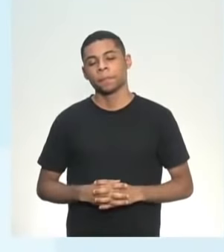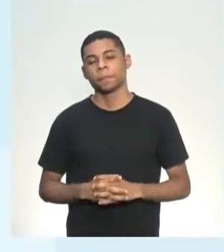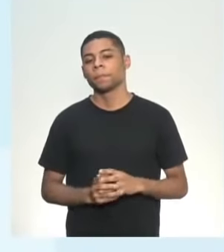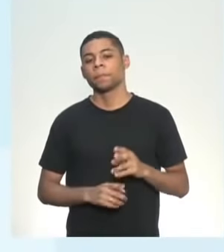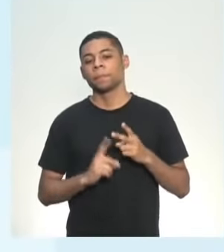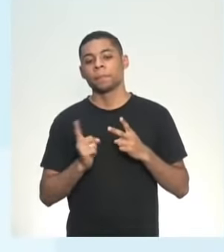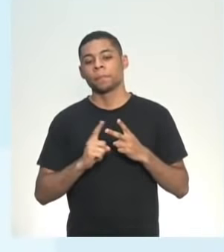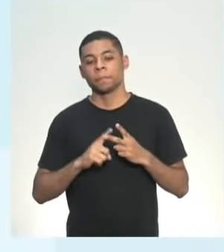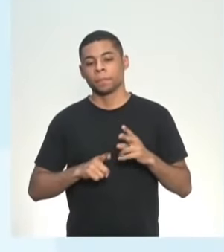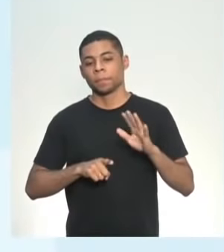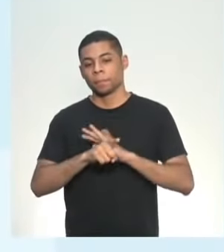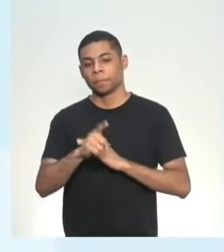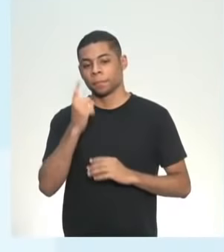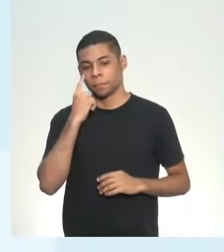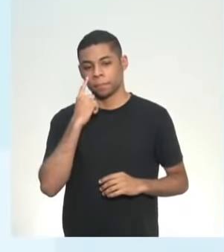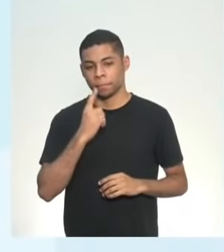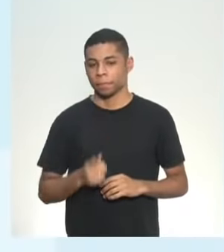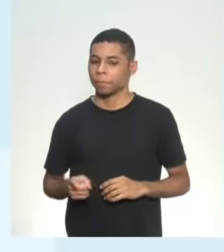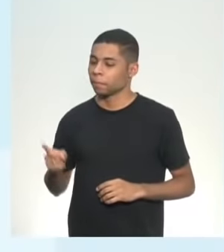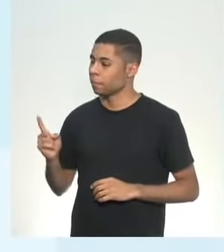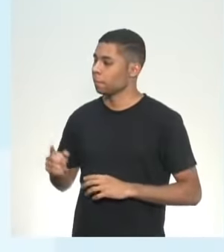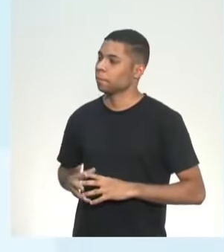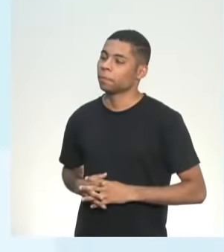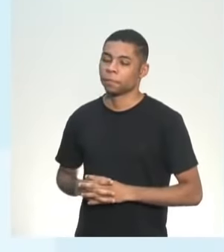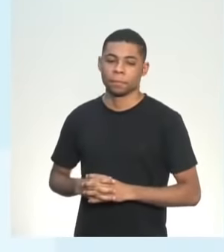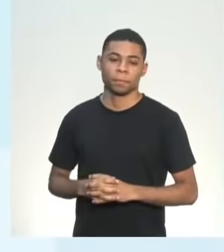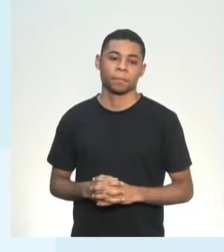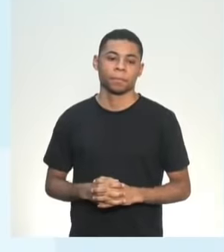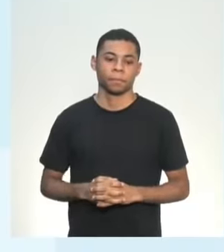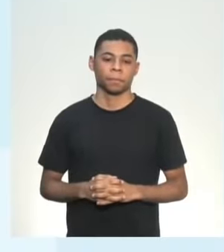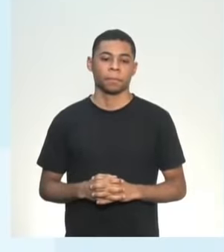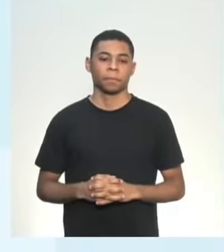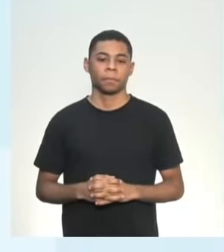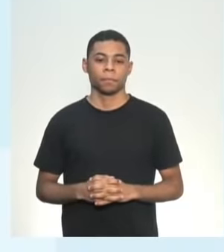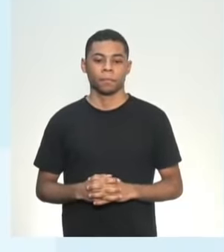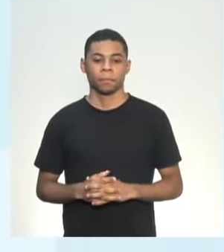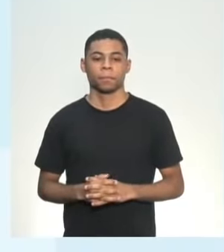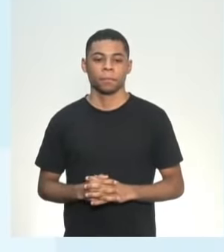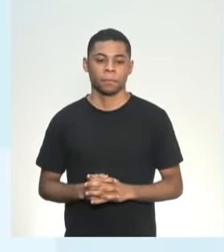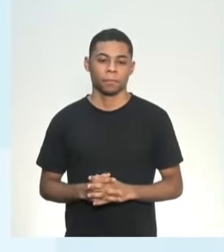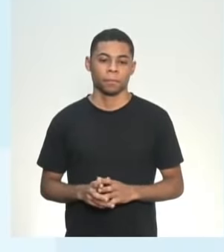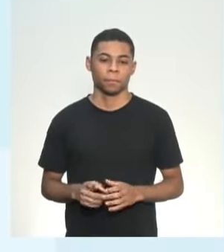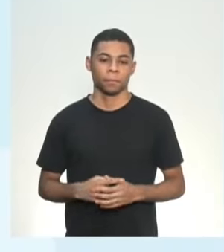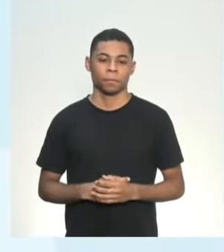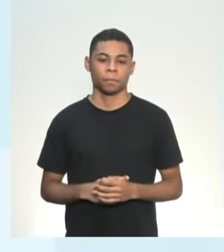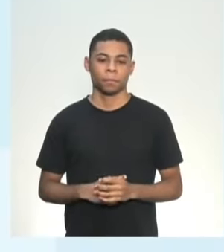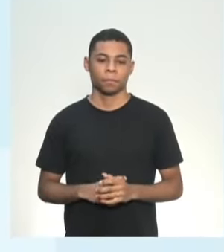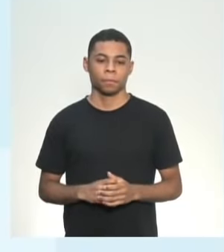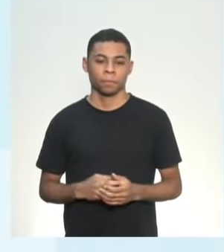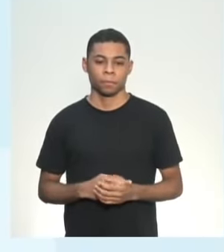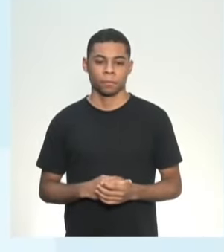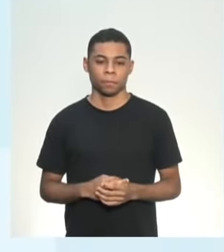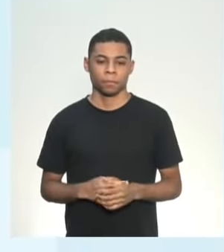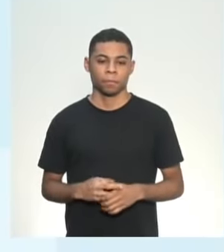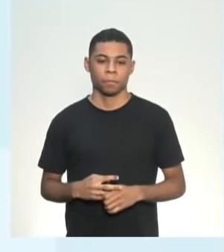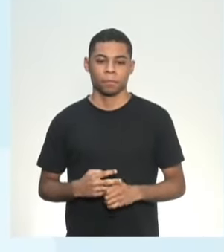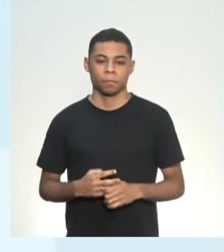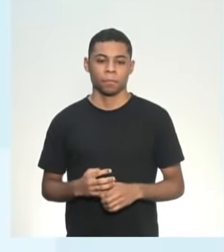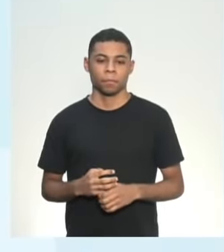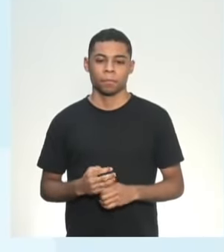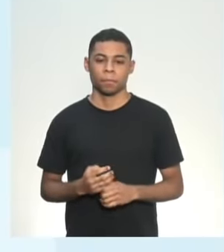segunda pergunta que vai aparecer na tela tá aqui ó mostre kiria do you see when making choices